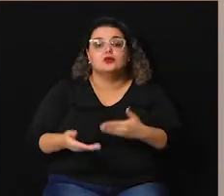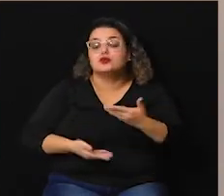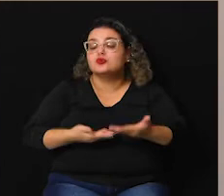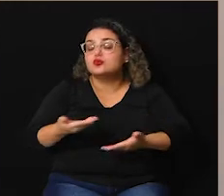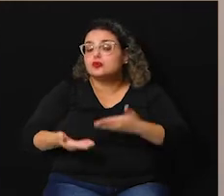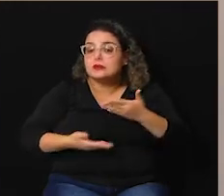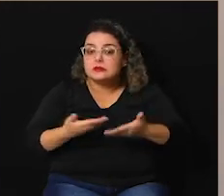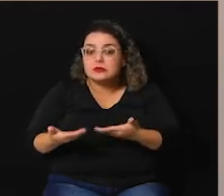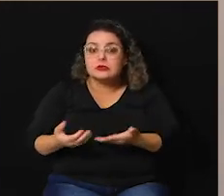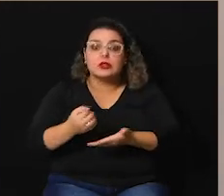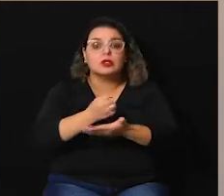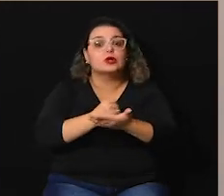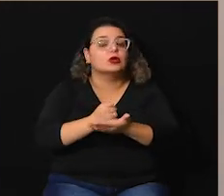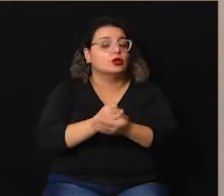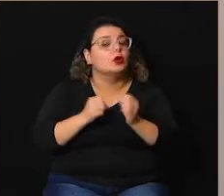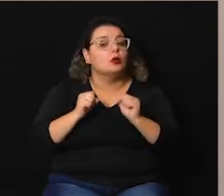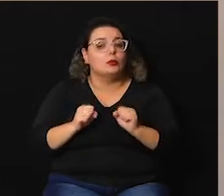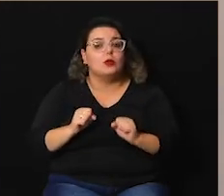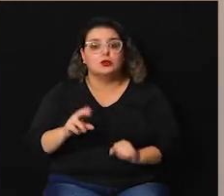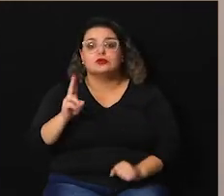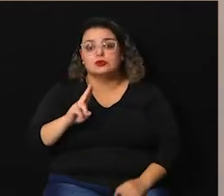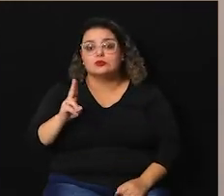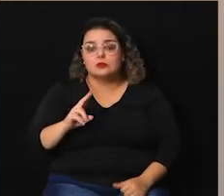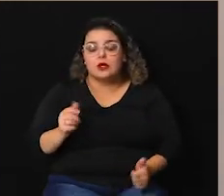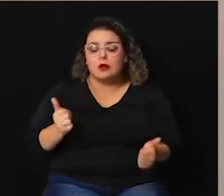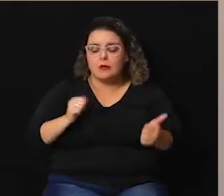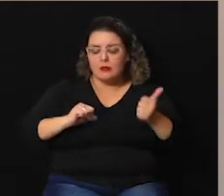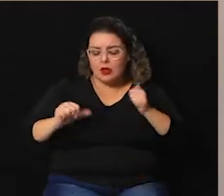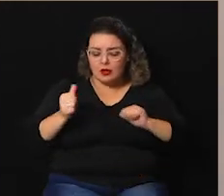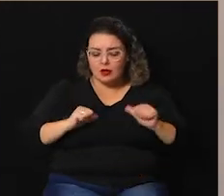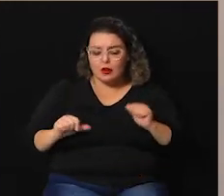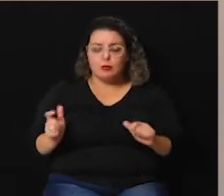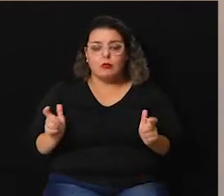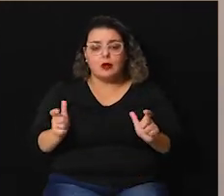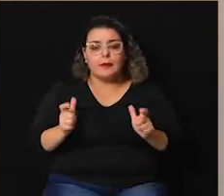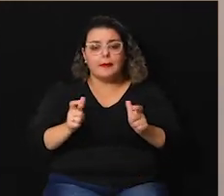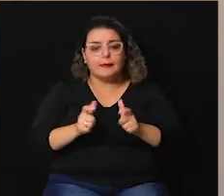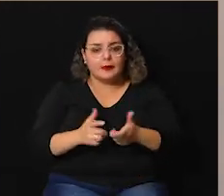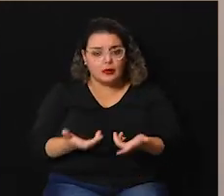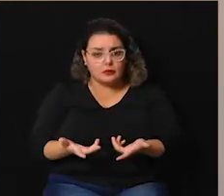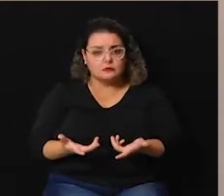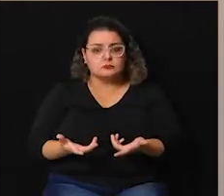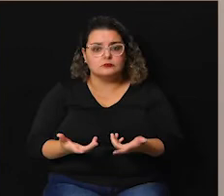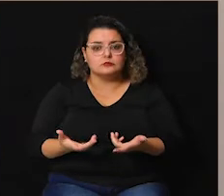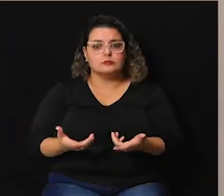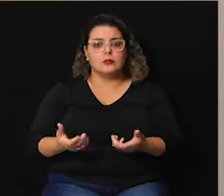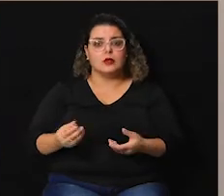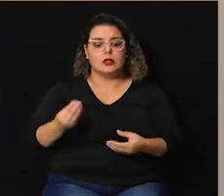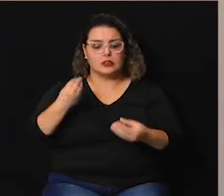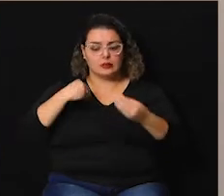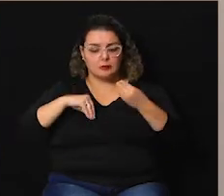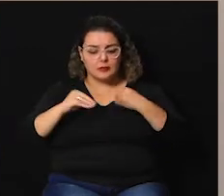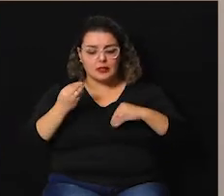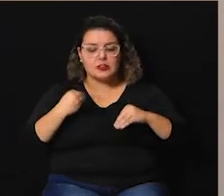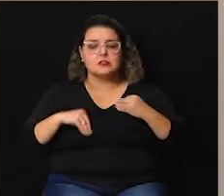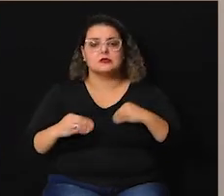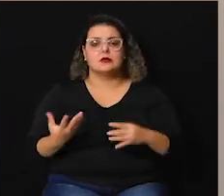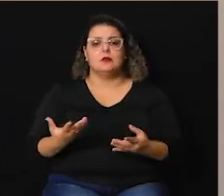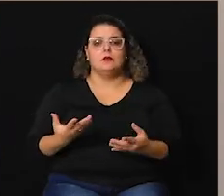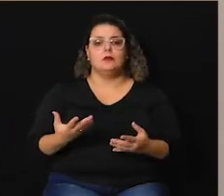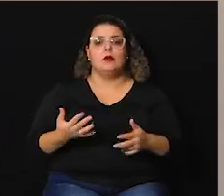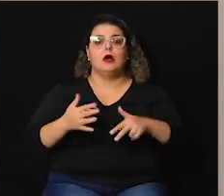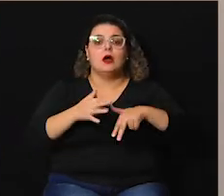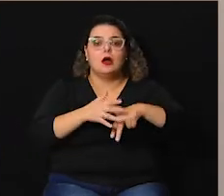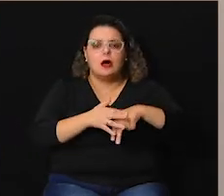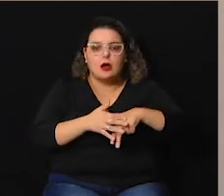estratégia farmacológica que pode ser utilizada para reduzir a ansiedade, para reduzir os sintomas depressivos, para que esse